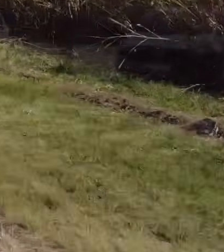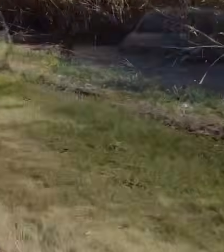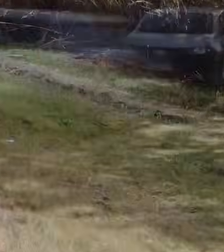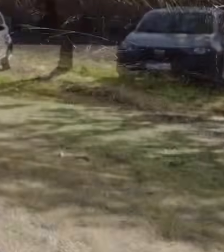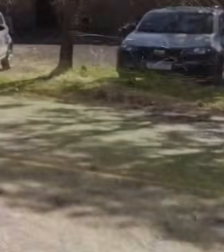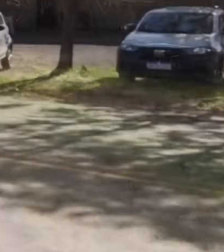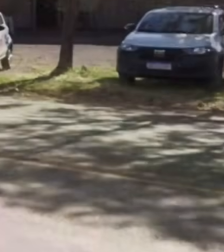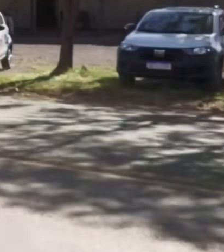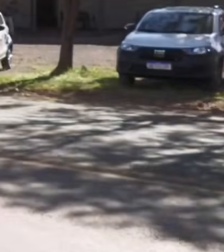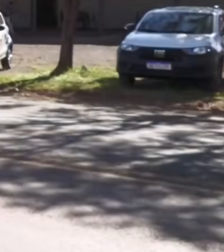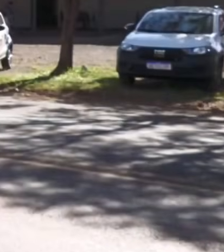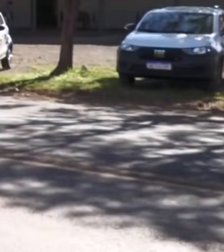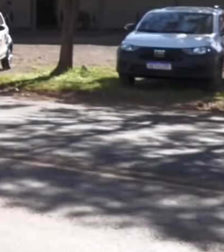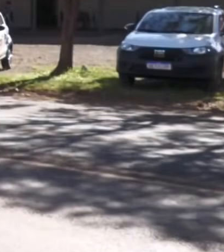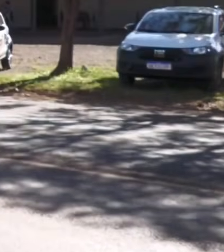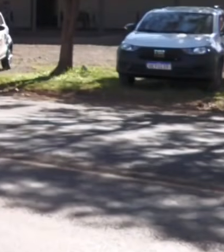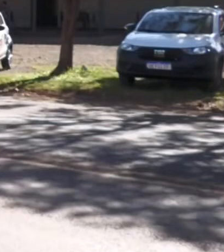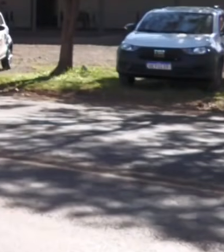restou.